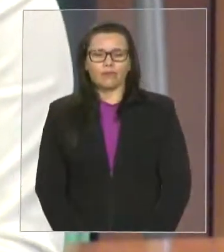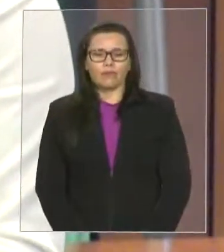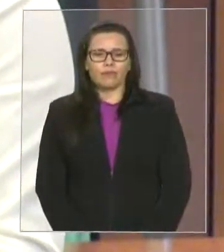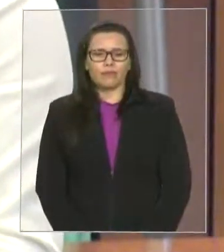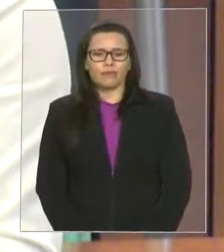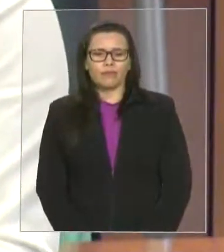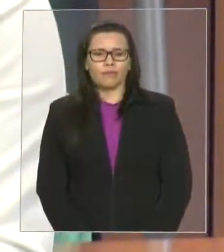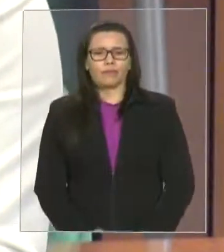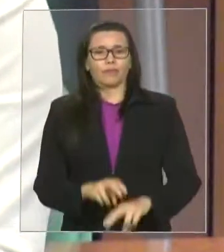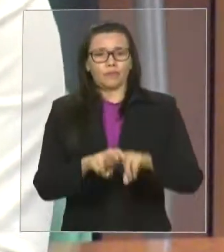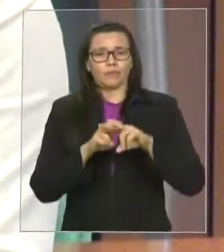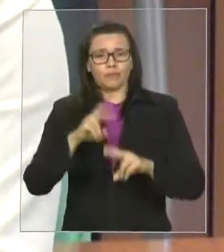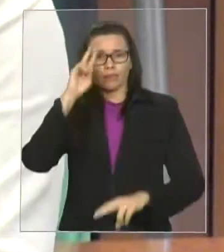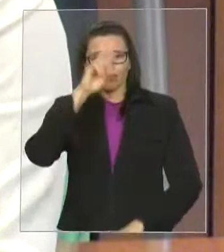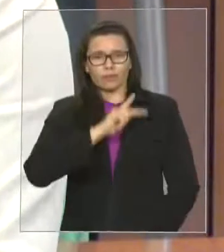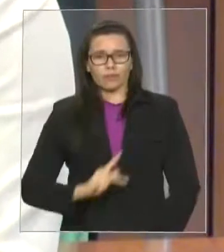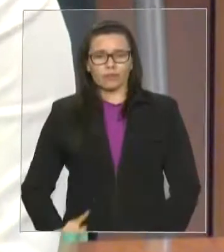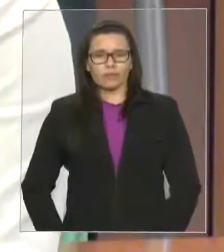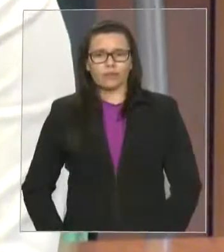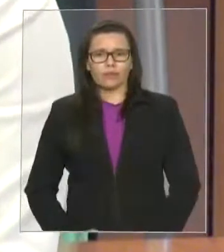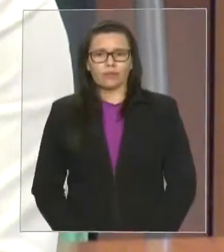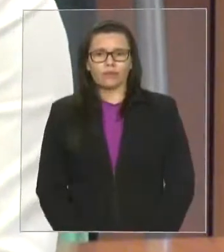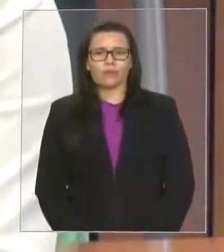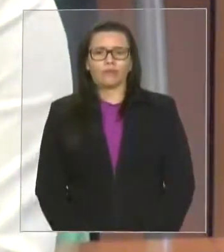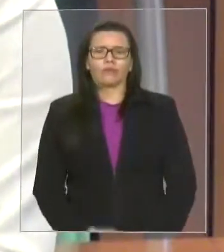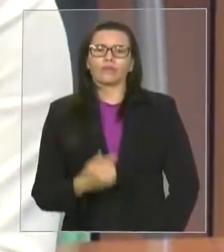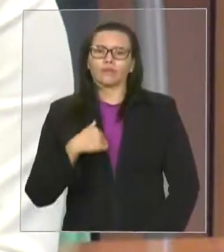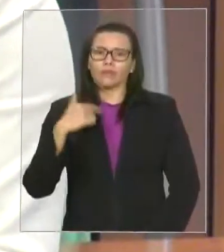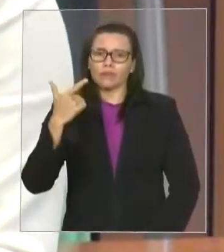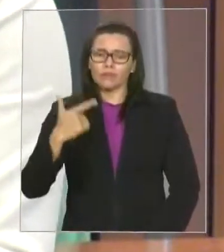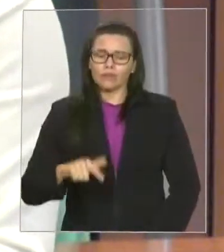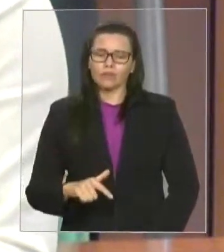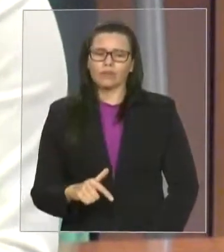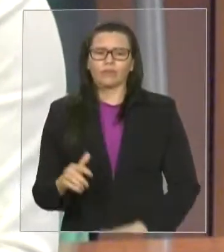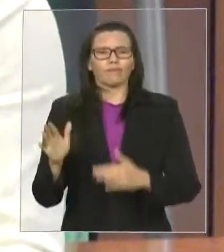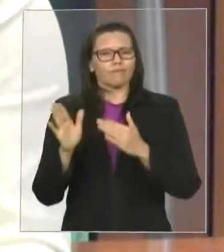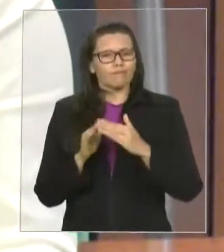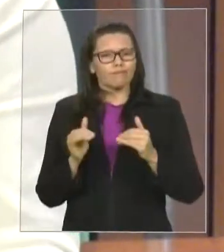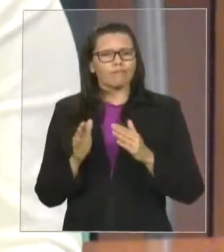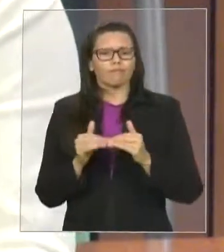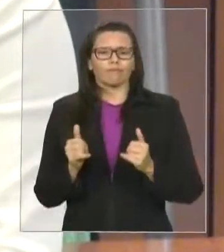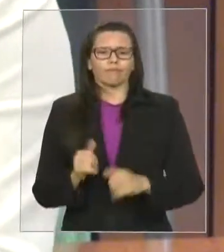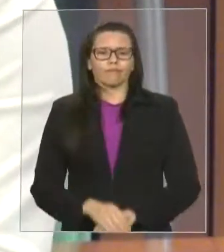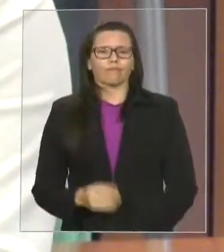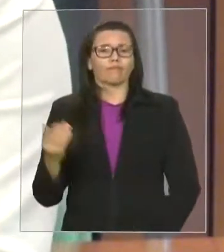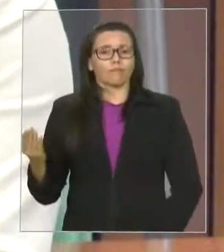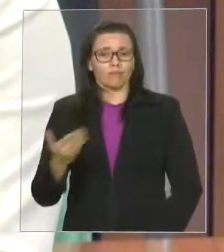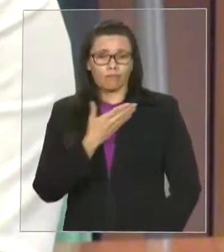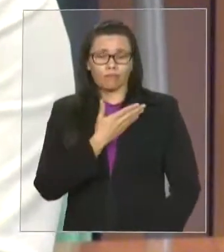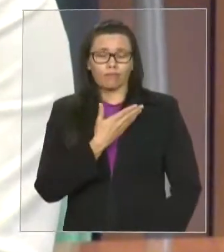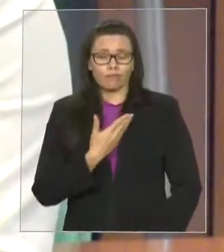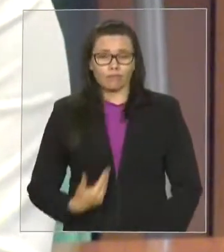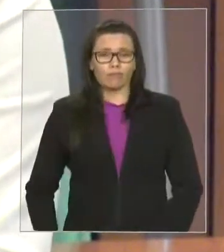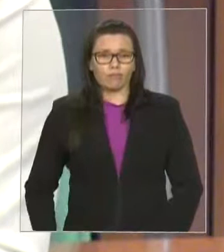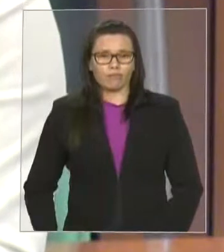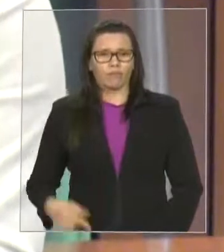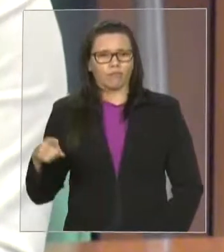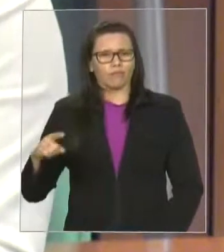Então, senhor presidente, eu mais uma vez solicito ao governador essa